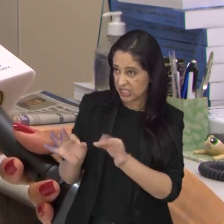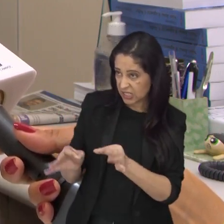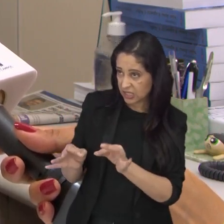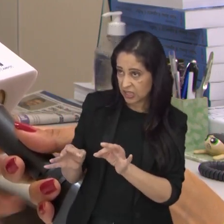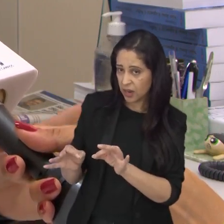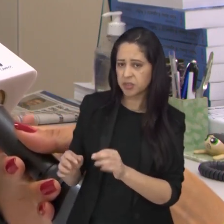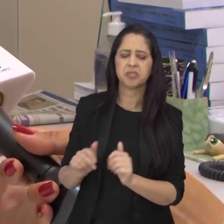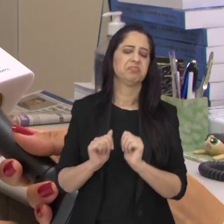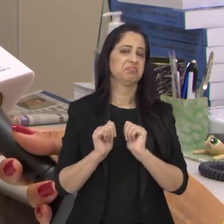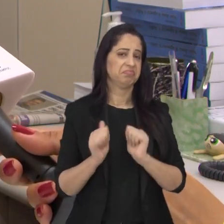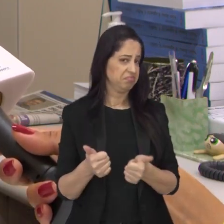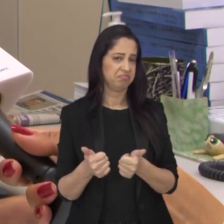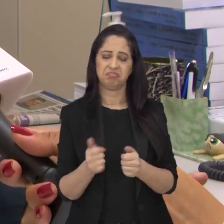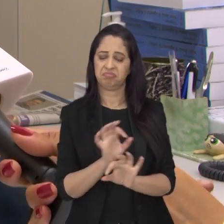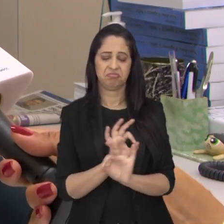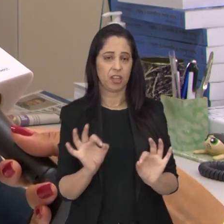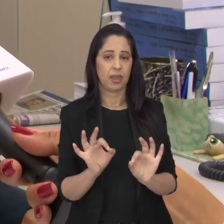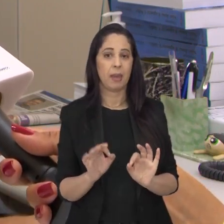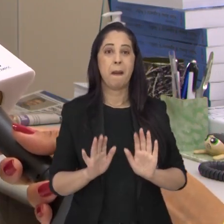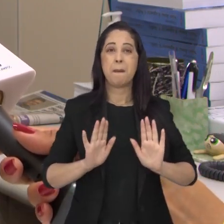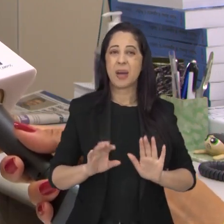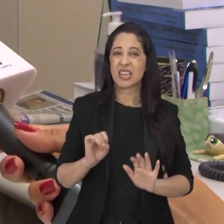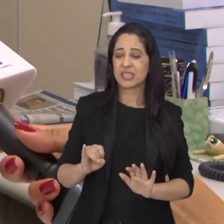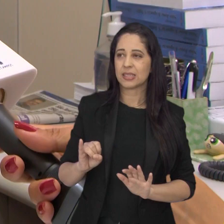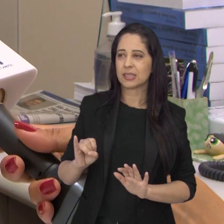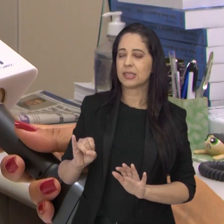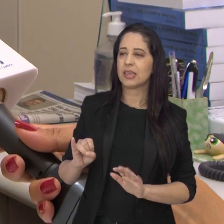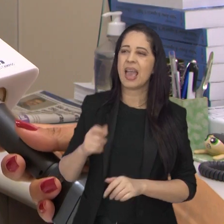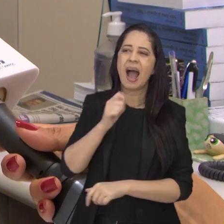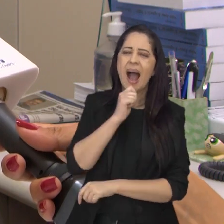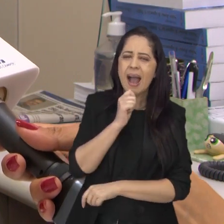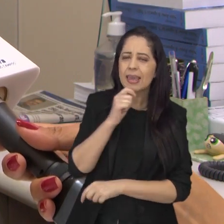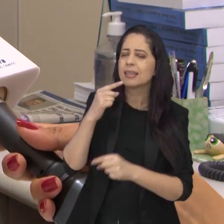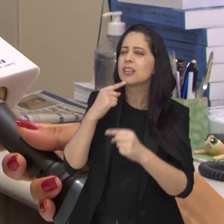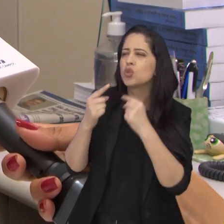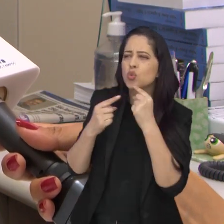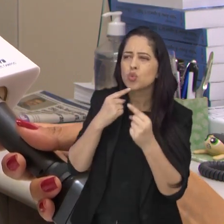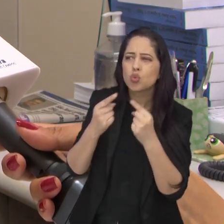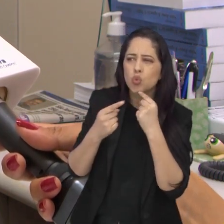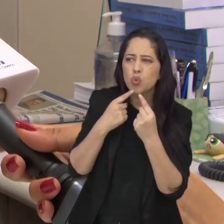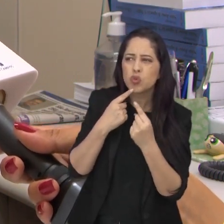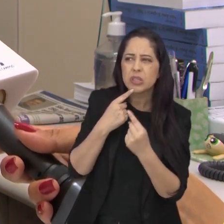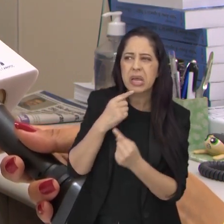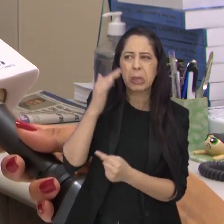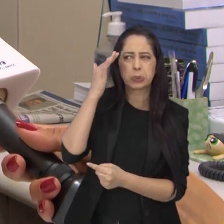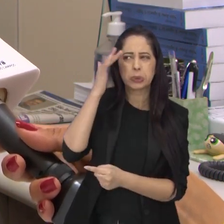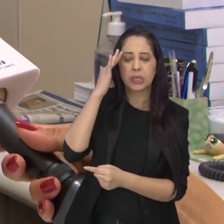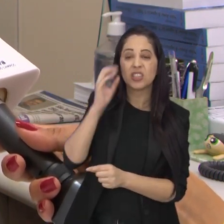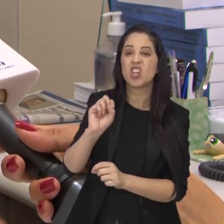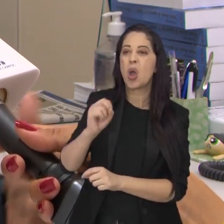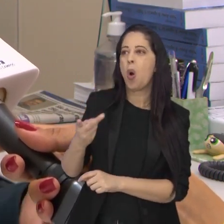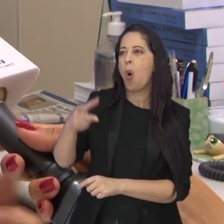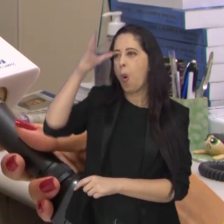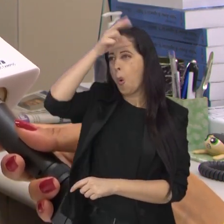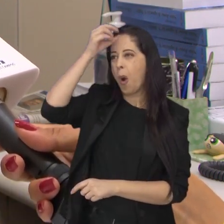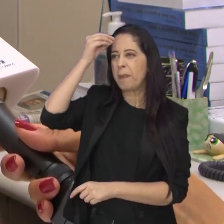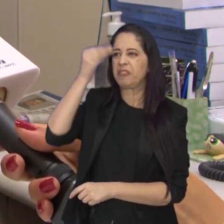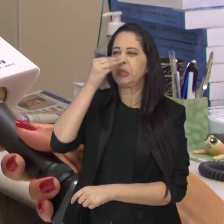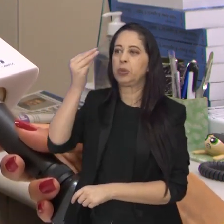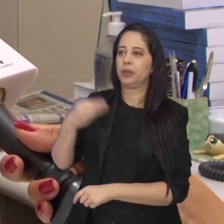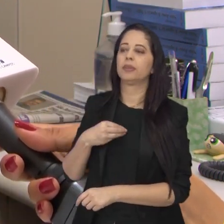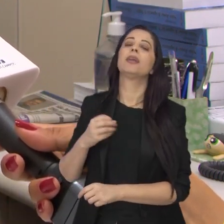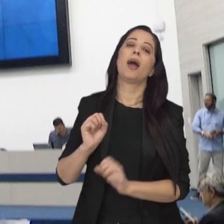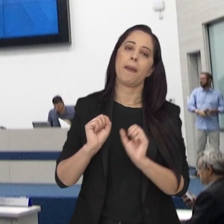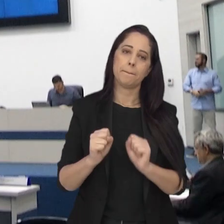quem tiver realmente que está tudo correto, está tudo certo. Mas alguma dúvida ainda ou algum retorno que a gente não tenha da prefeitura, aí a gente caminha